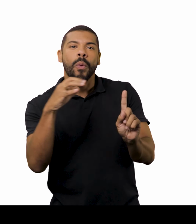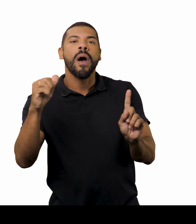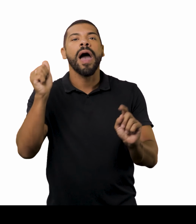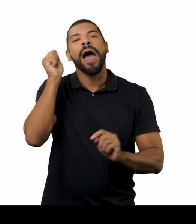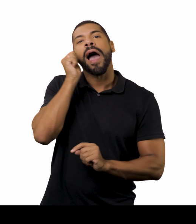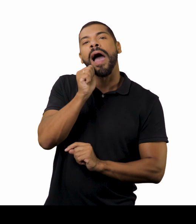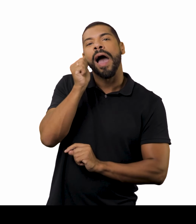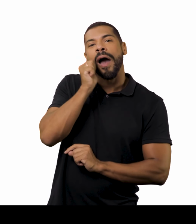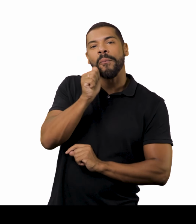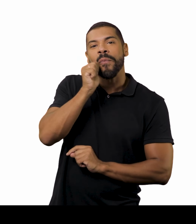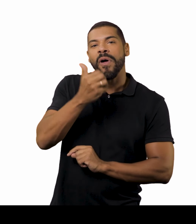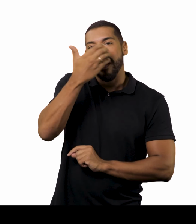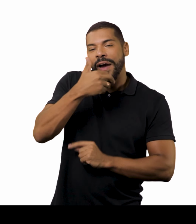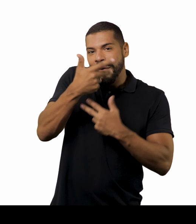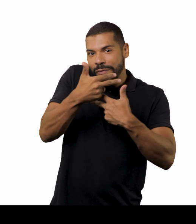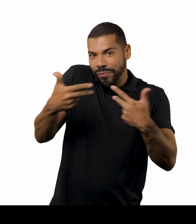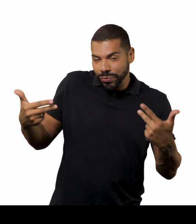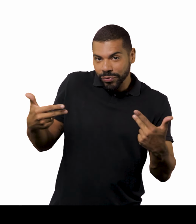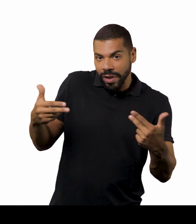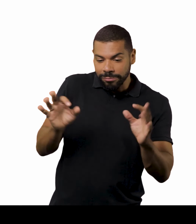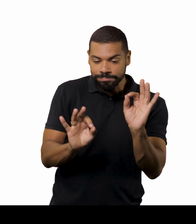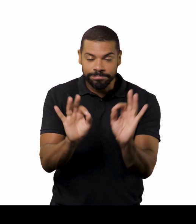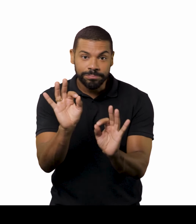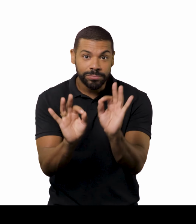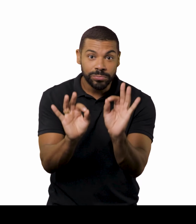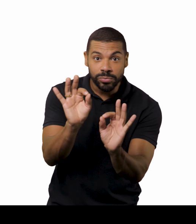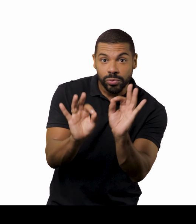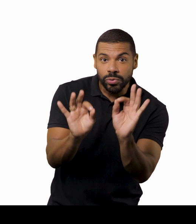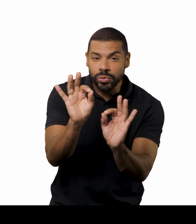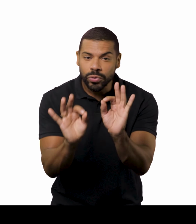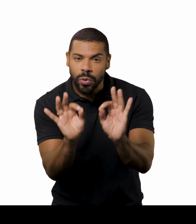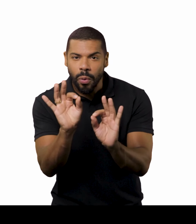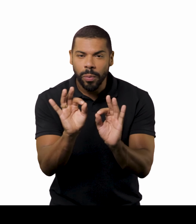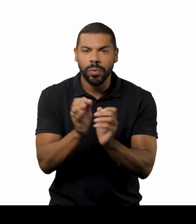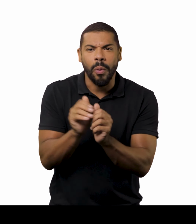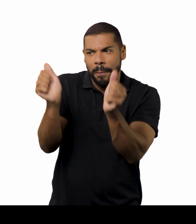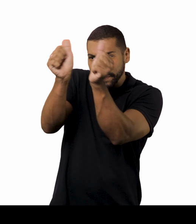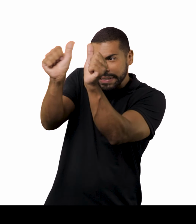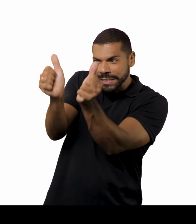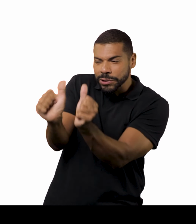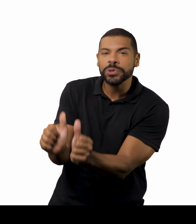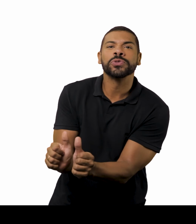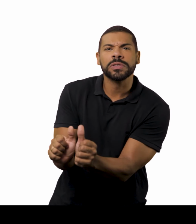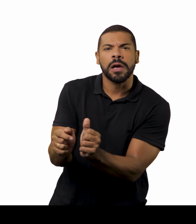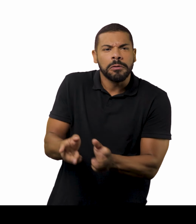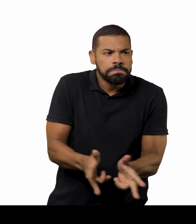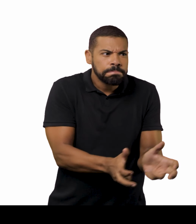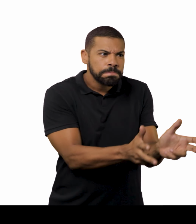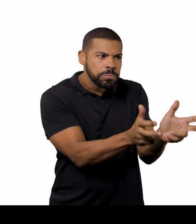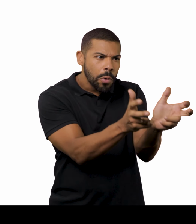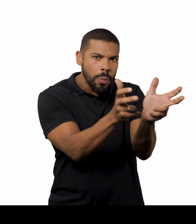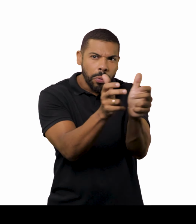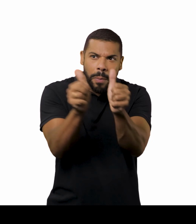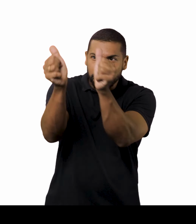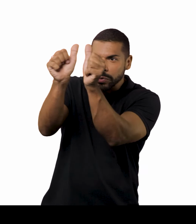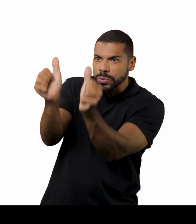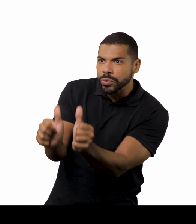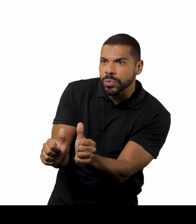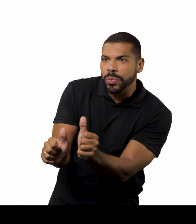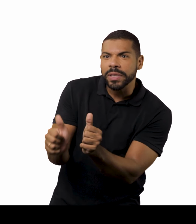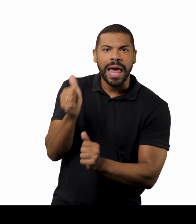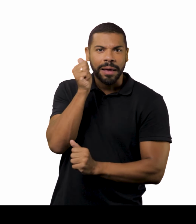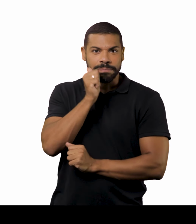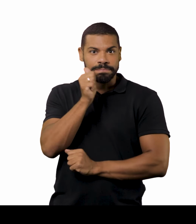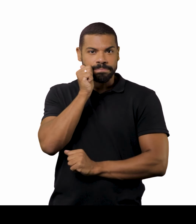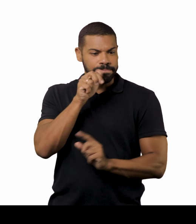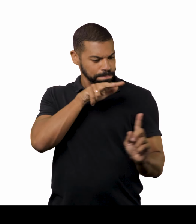Mulher Fruta. Então essa escultura meio virou roupa, construído bem como uma escultura mesmo. Foi muito bacana quando eu vi a escultura da Érica em